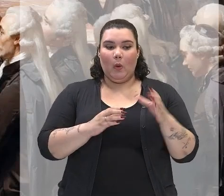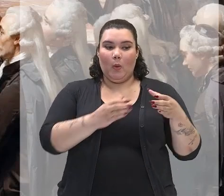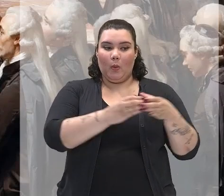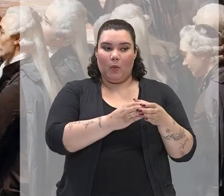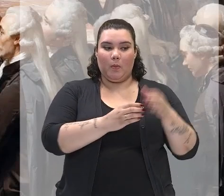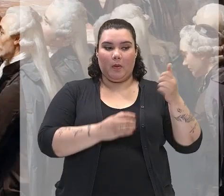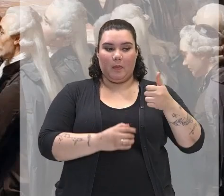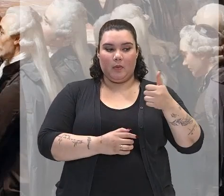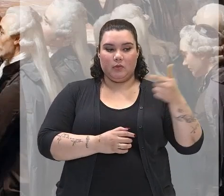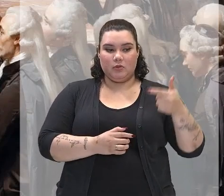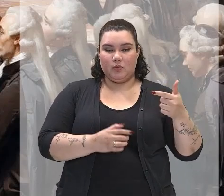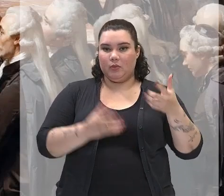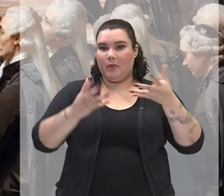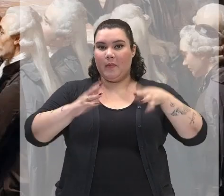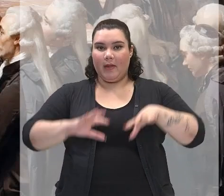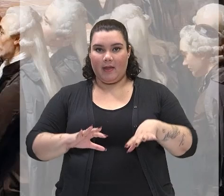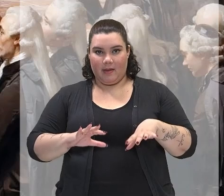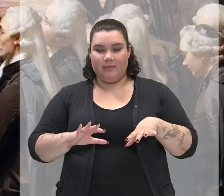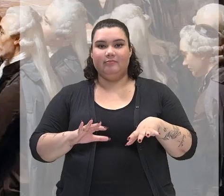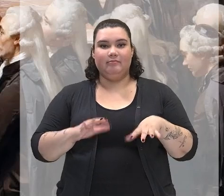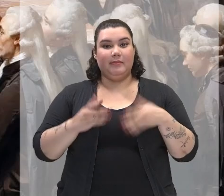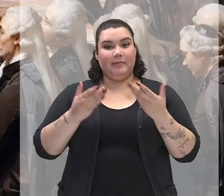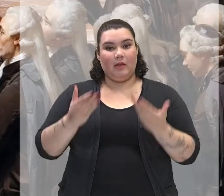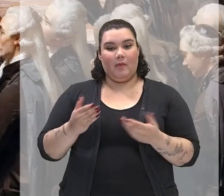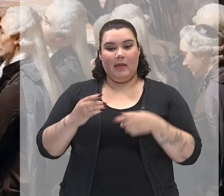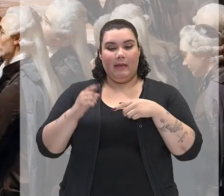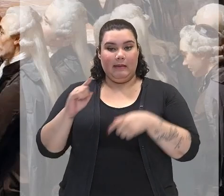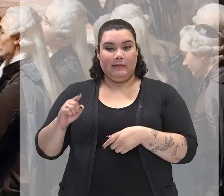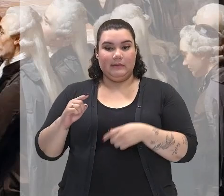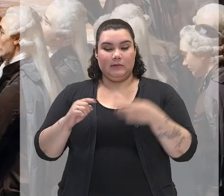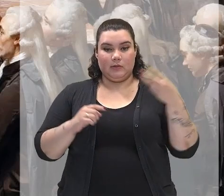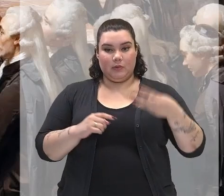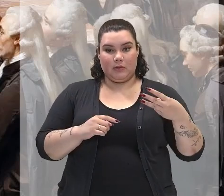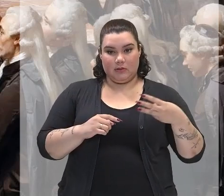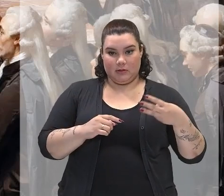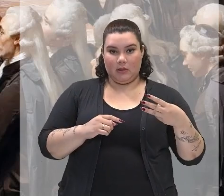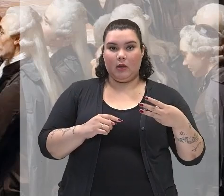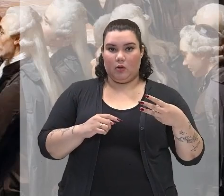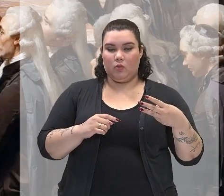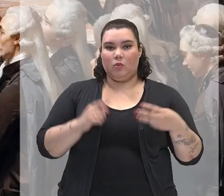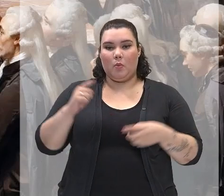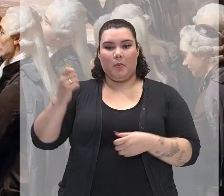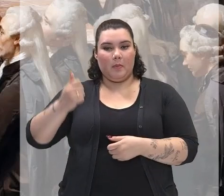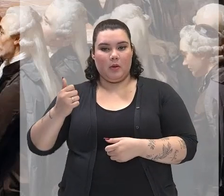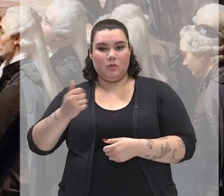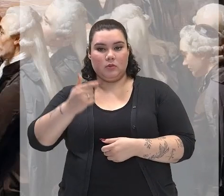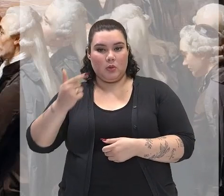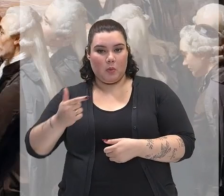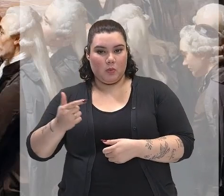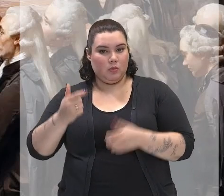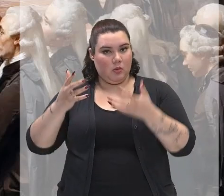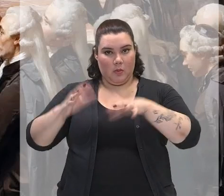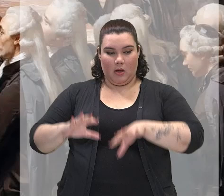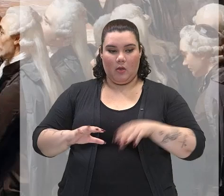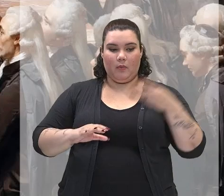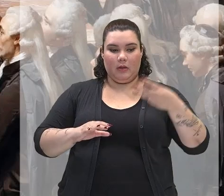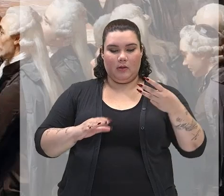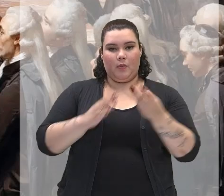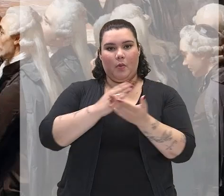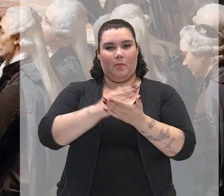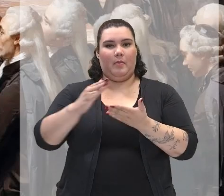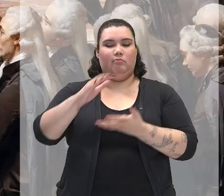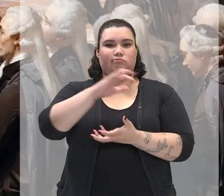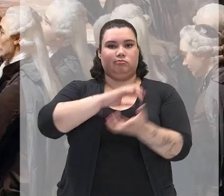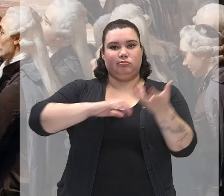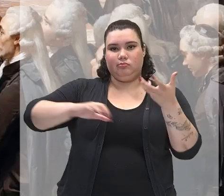estado, fazendo com que o terceiro estado, ajudado pela massa populacional, de fato, vá para as ruas e